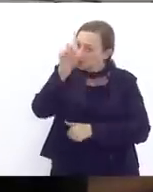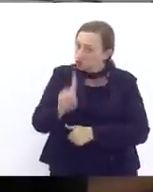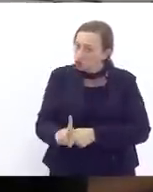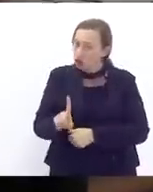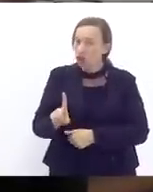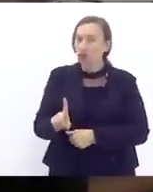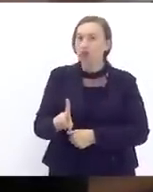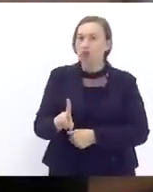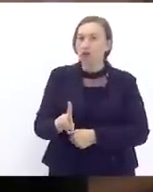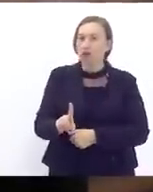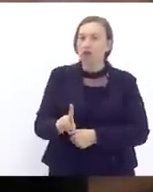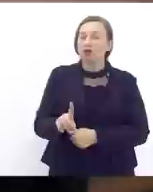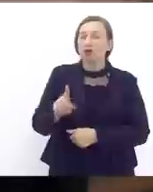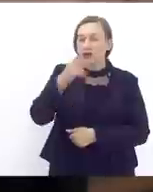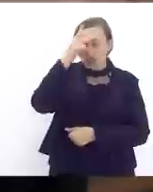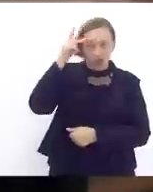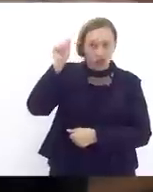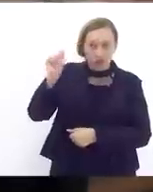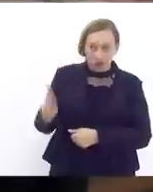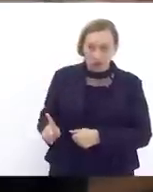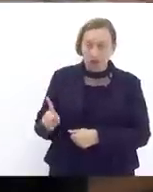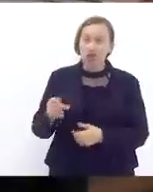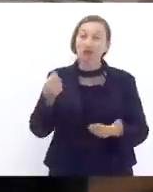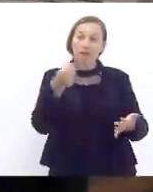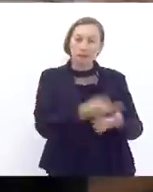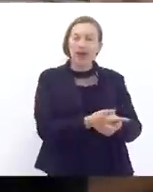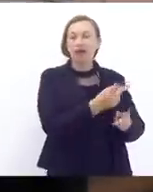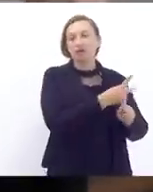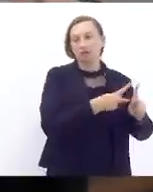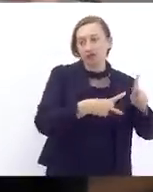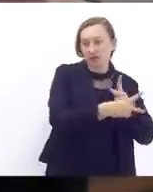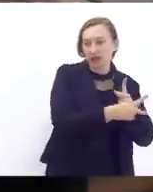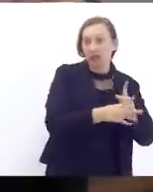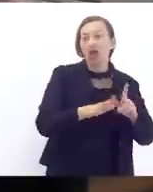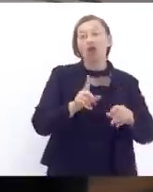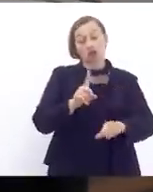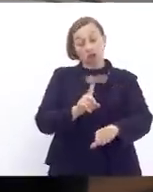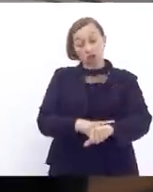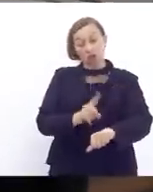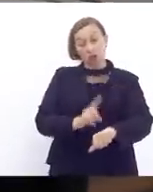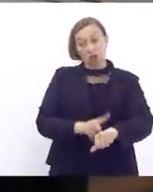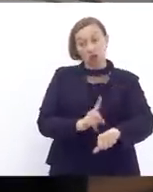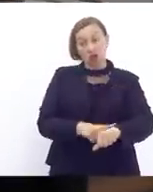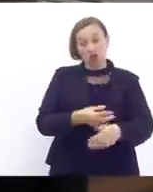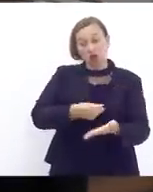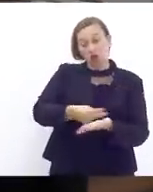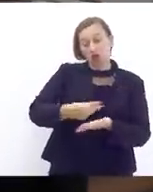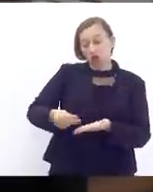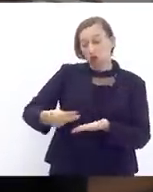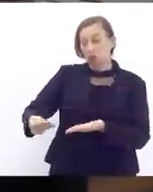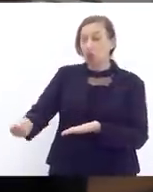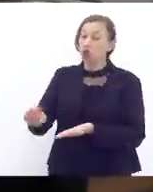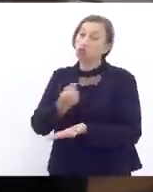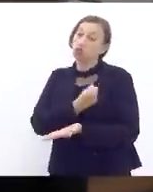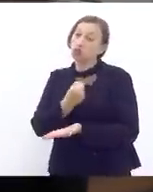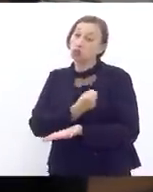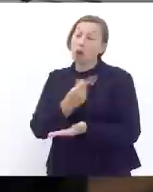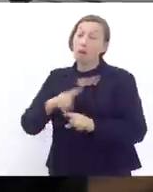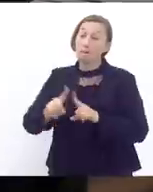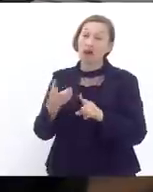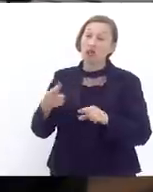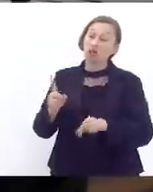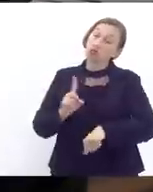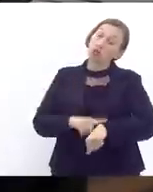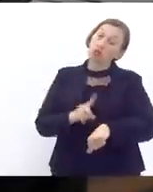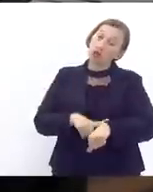contribuinte que as pensionistas contribuem tá porque chega na hora seguinte mas chega na hora